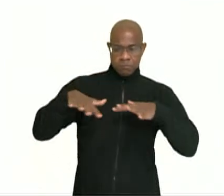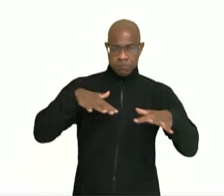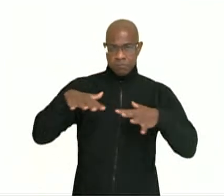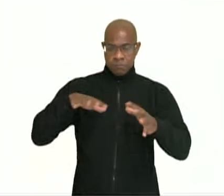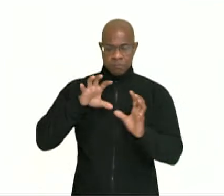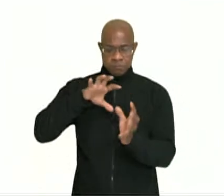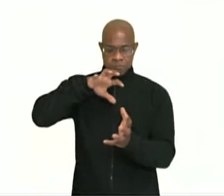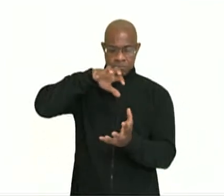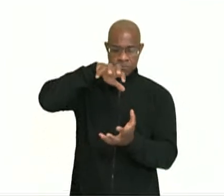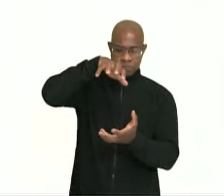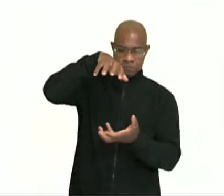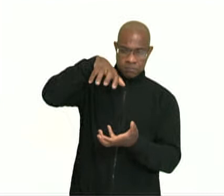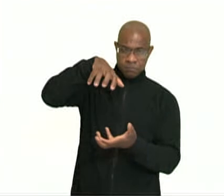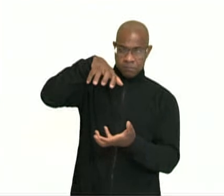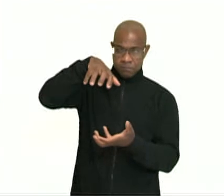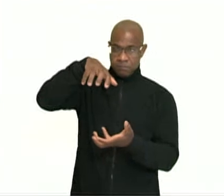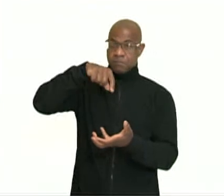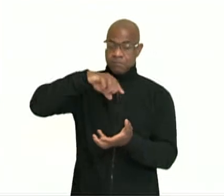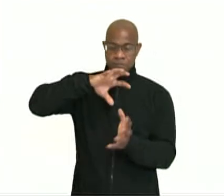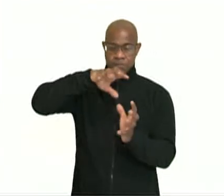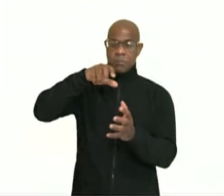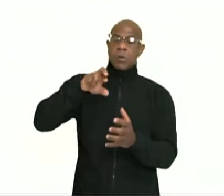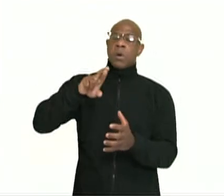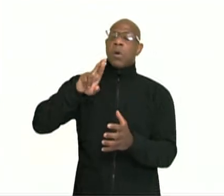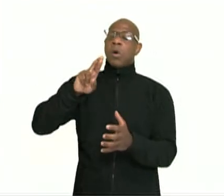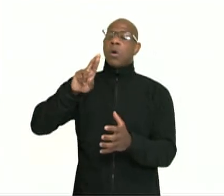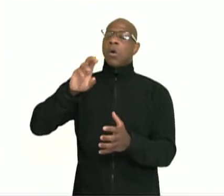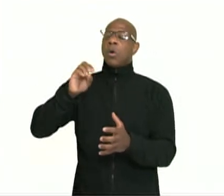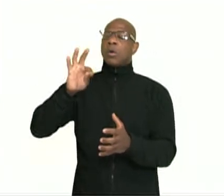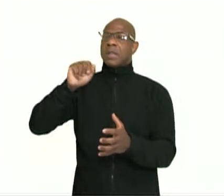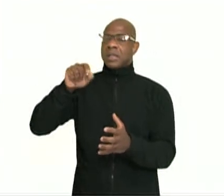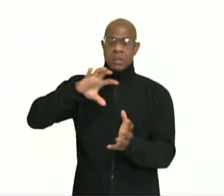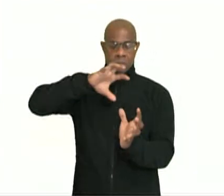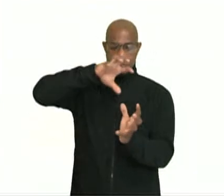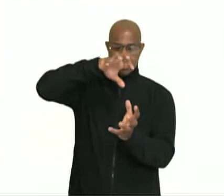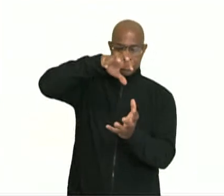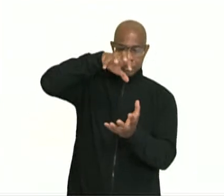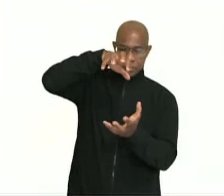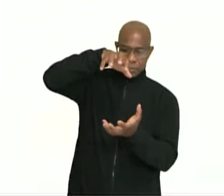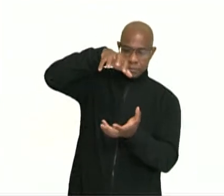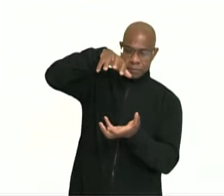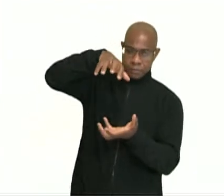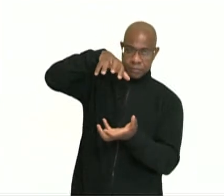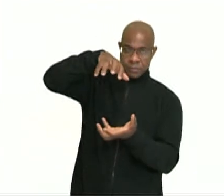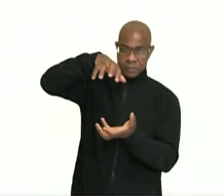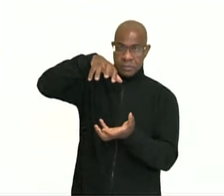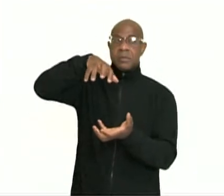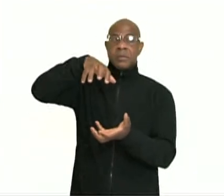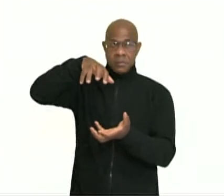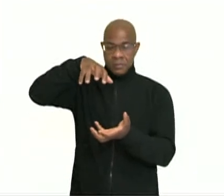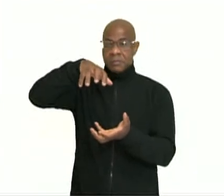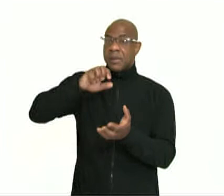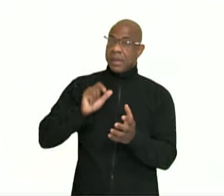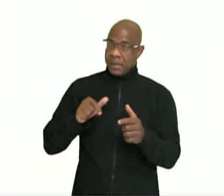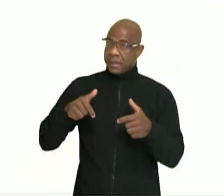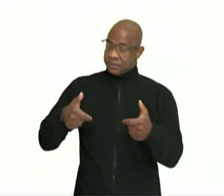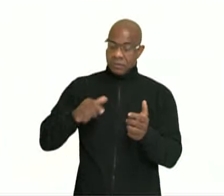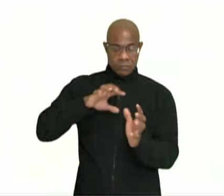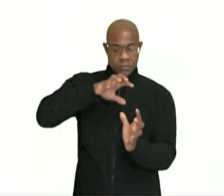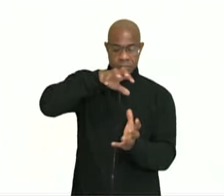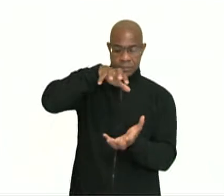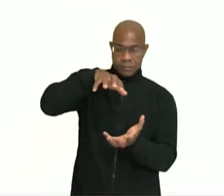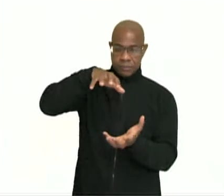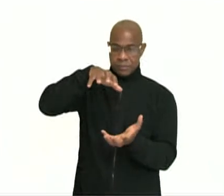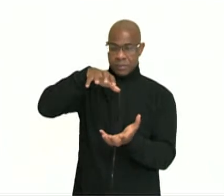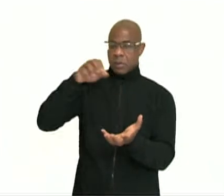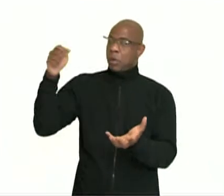mesma, então o movimento de rotação é a Terra girando em torno dela mesma, né? E o de translação é em volta do